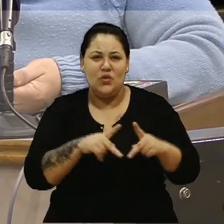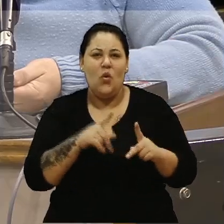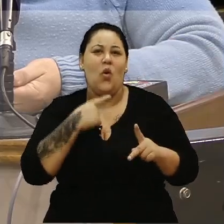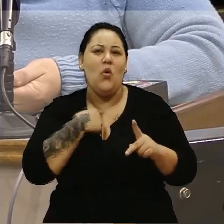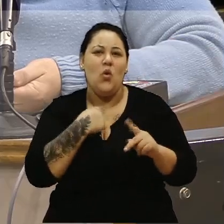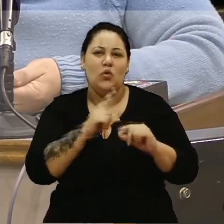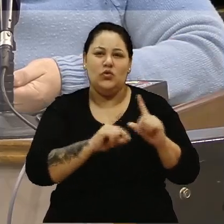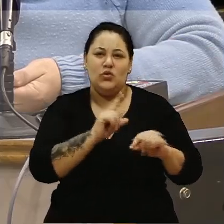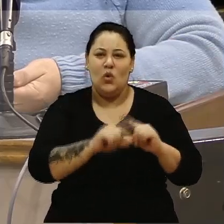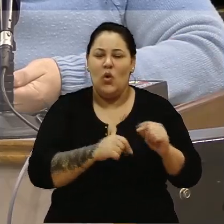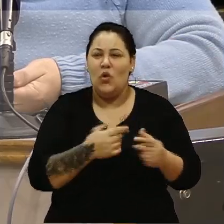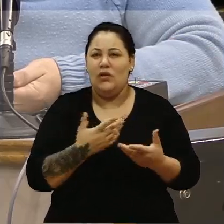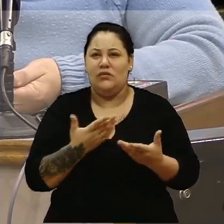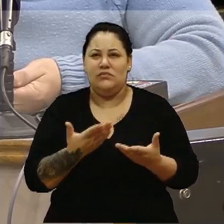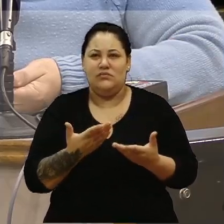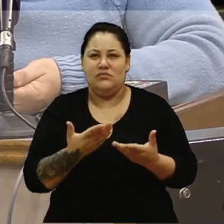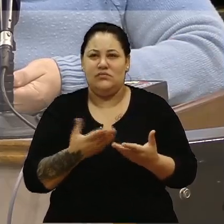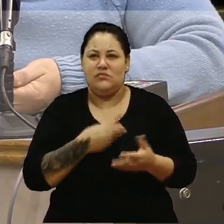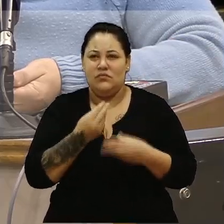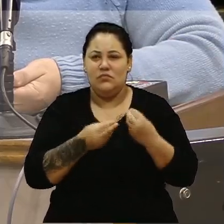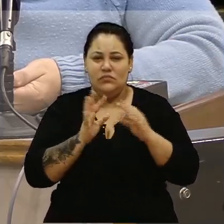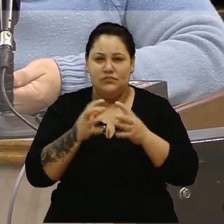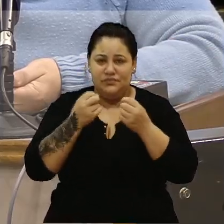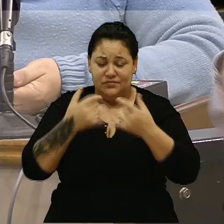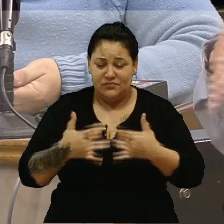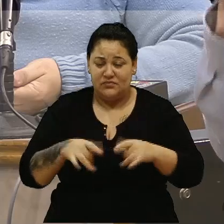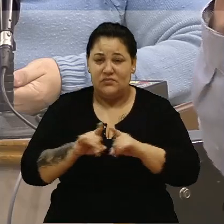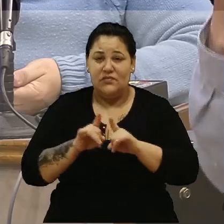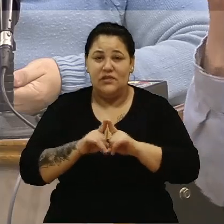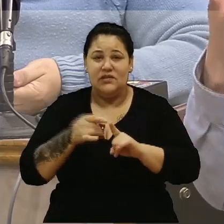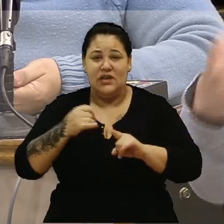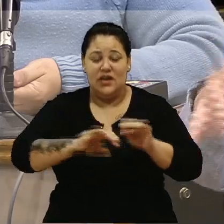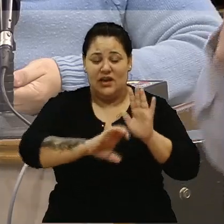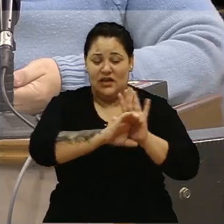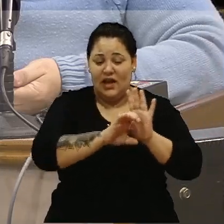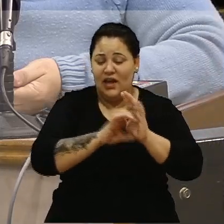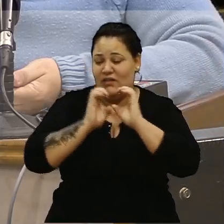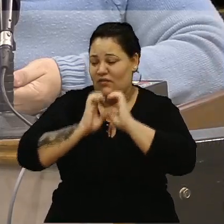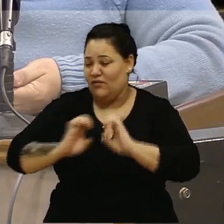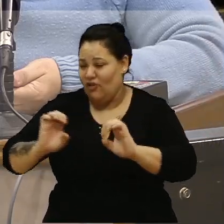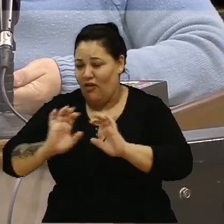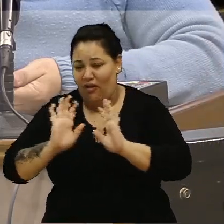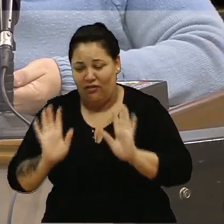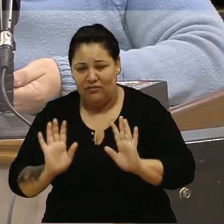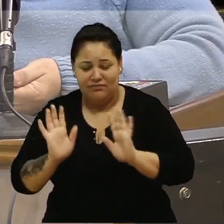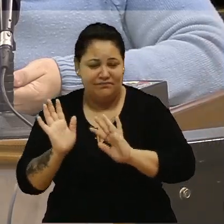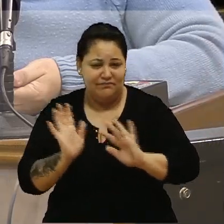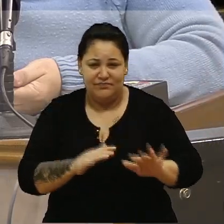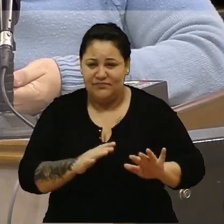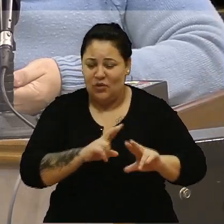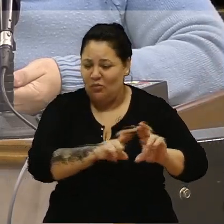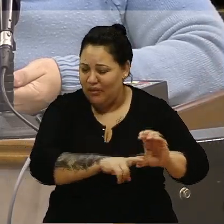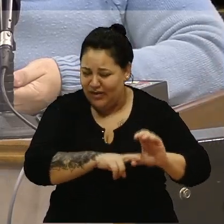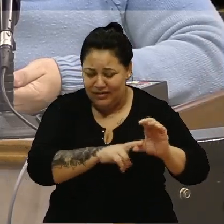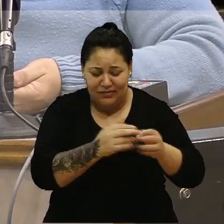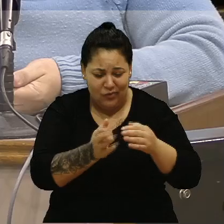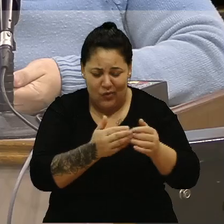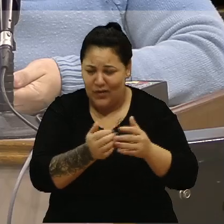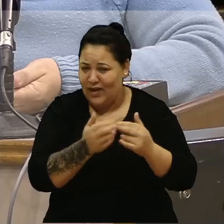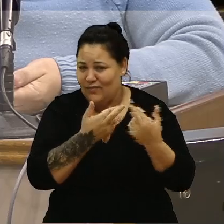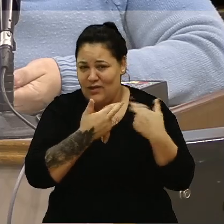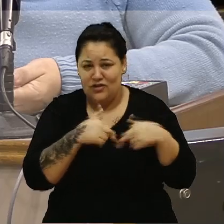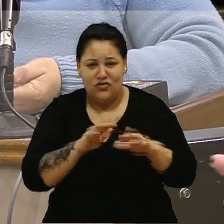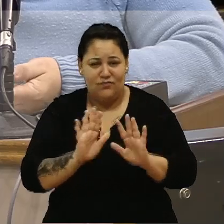enfim, se é como já foi dito aqui várias vezes, se é católico, se é evangélico, se é da Umbanda, que for, seja o que for,